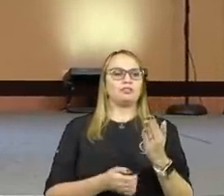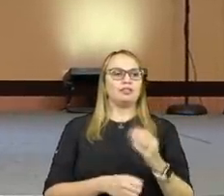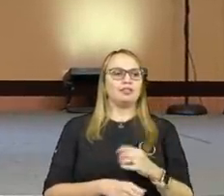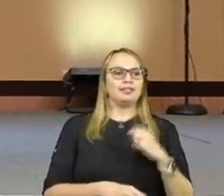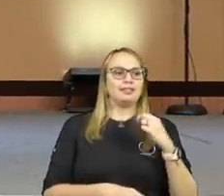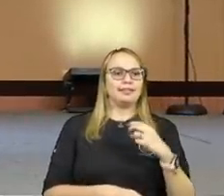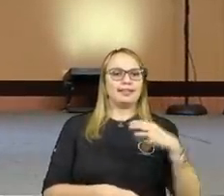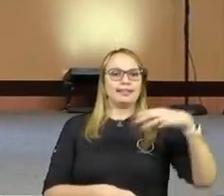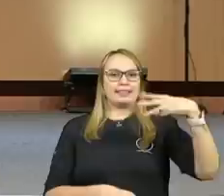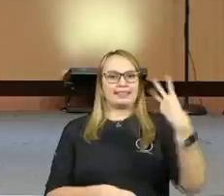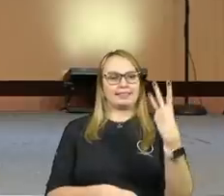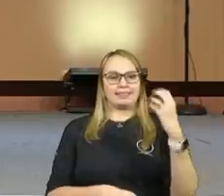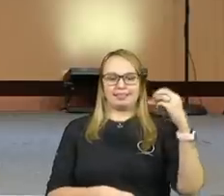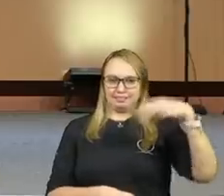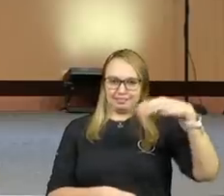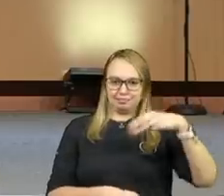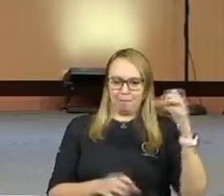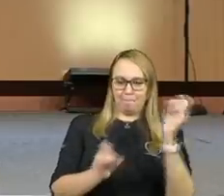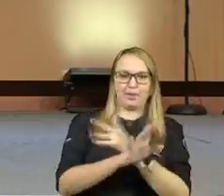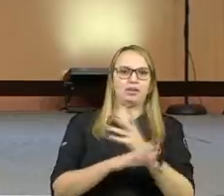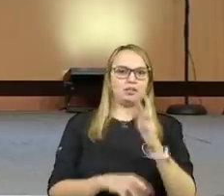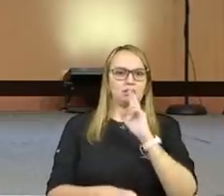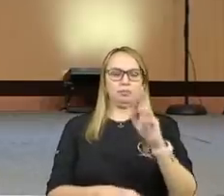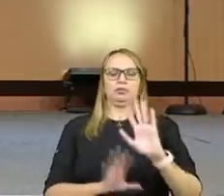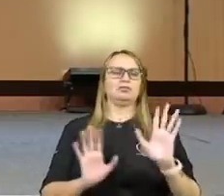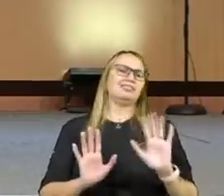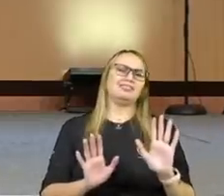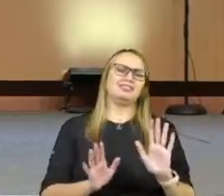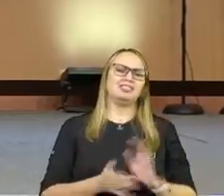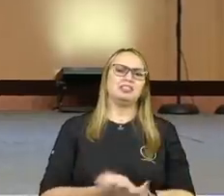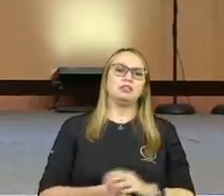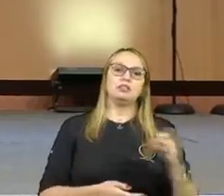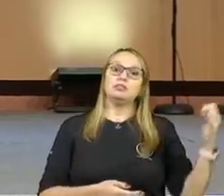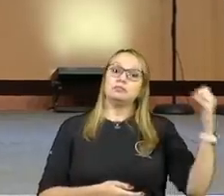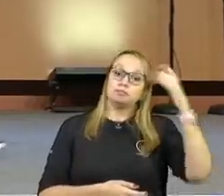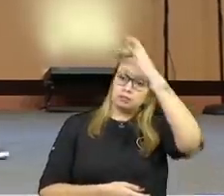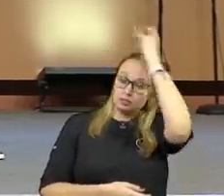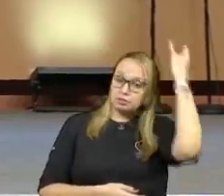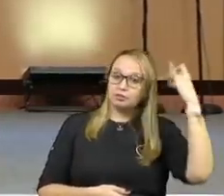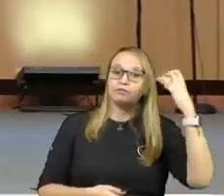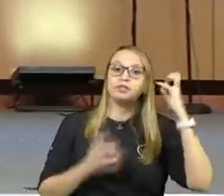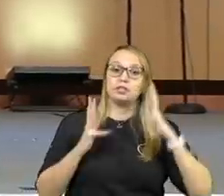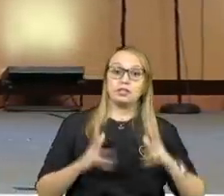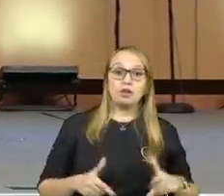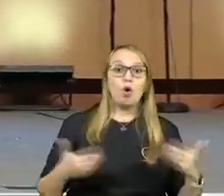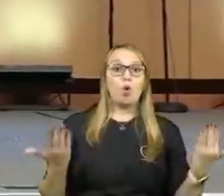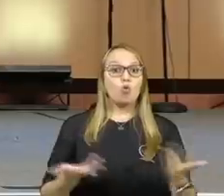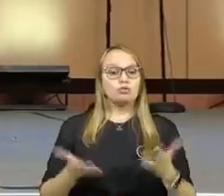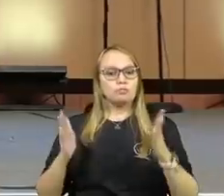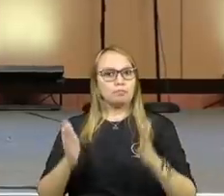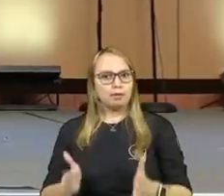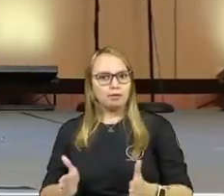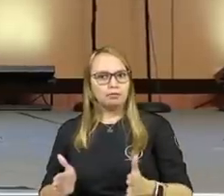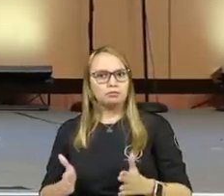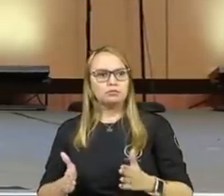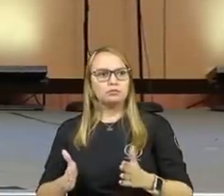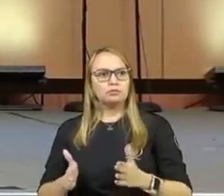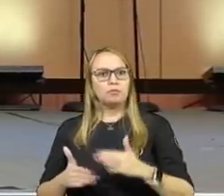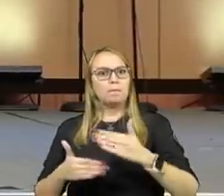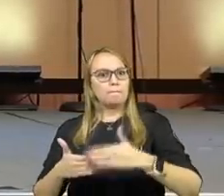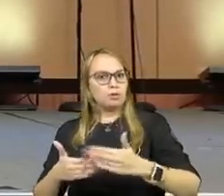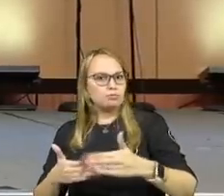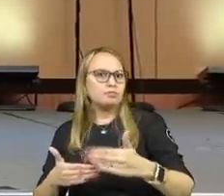resposta. Evangelho imediato. Não, não, olha. Se santifique hoje. Isso aqui é uma etapa. etapa, é um processo. Porque